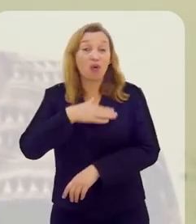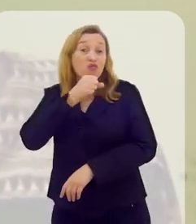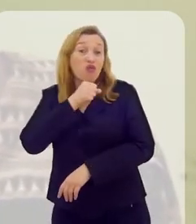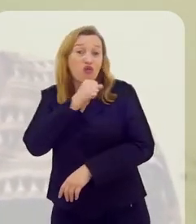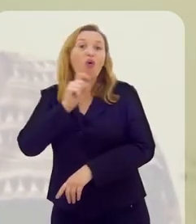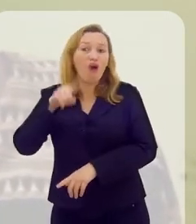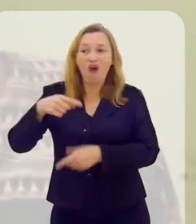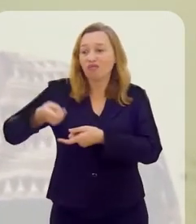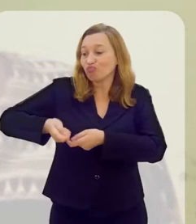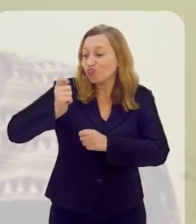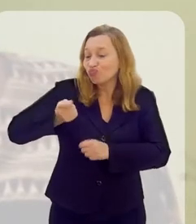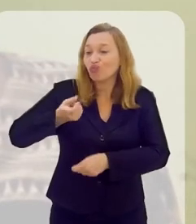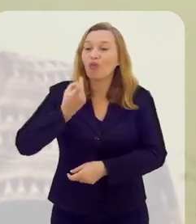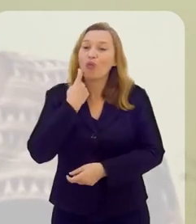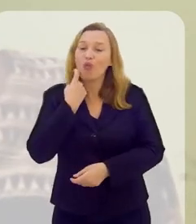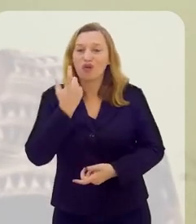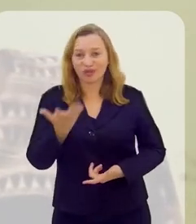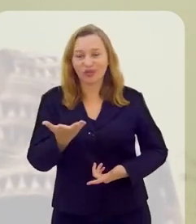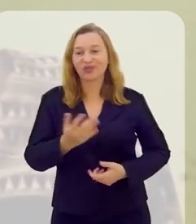pescador, né? Então,